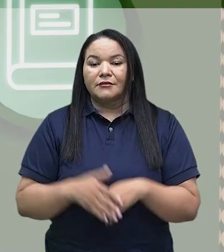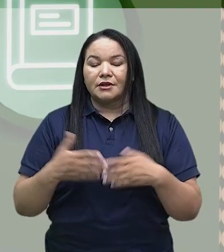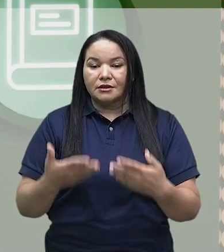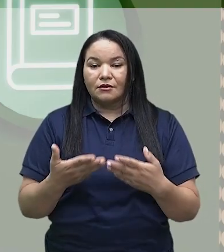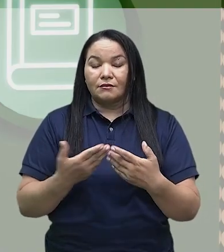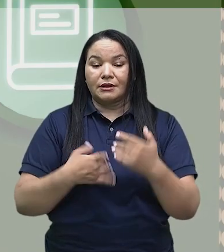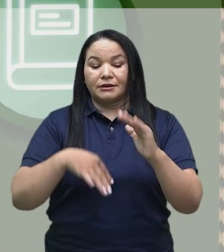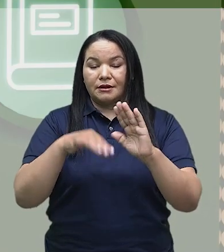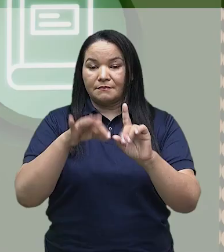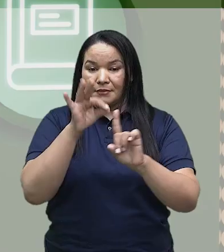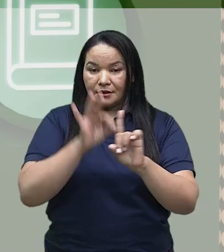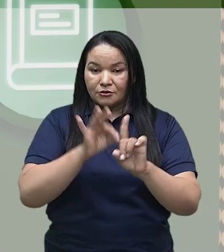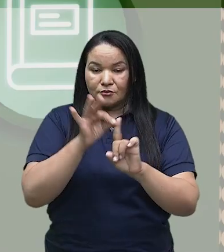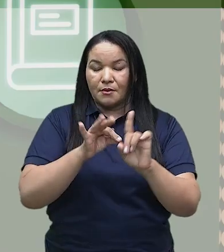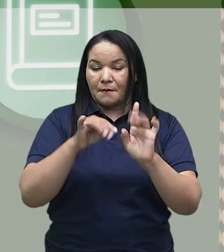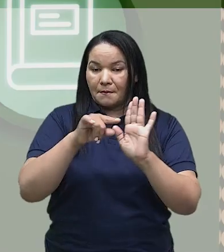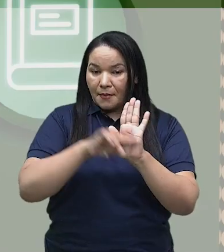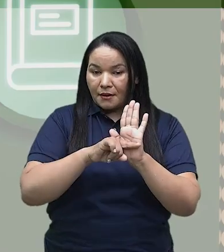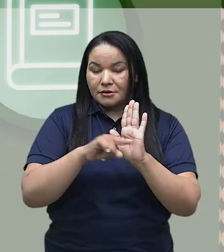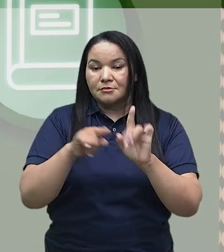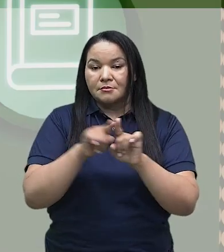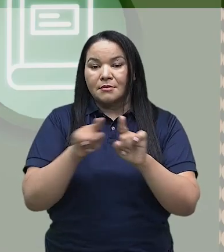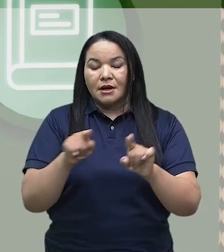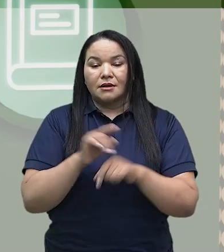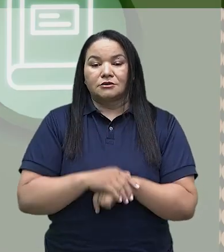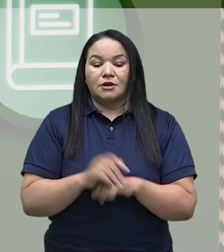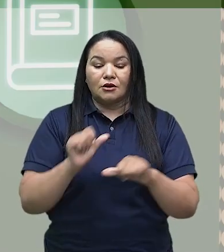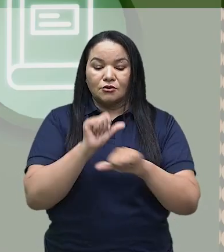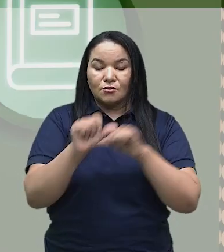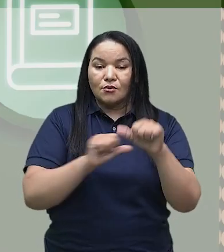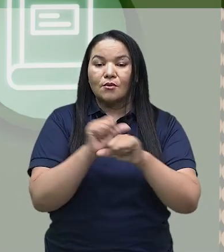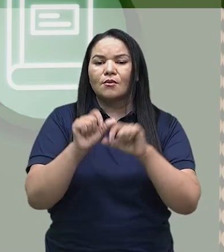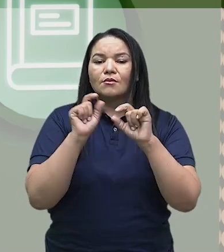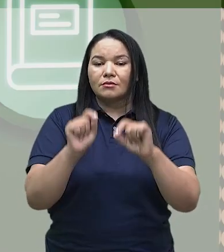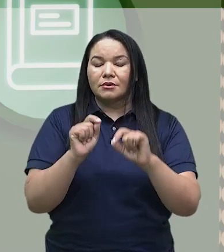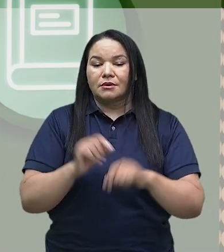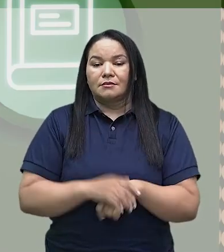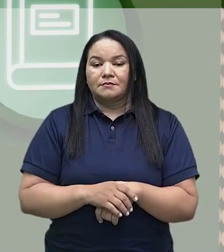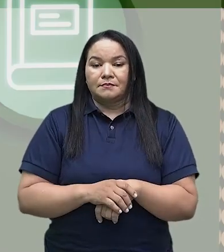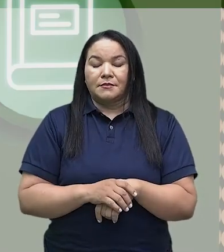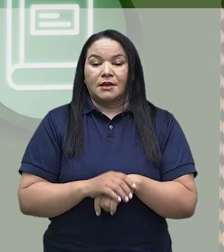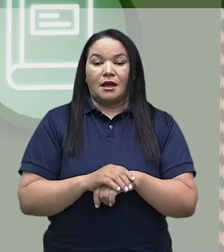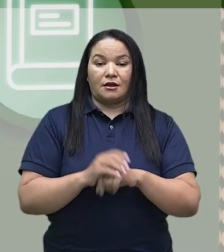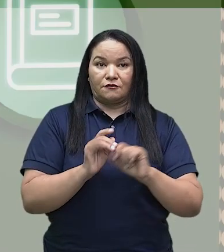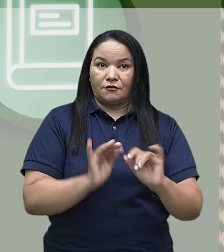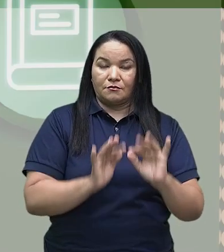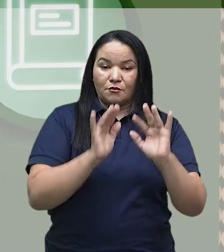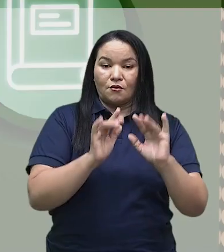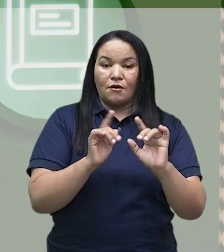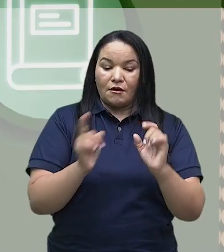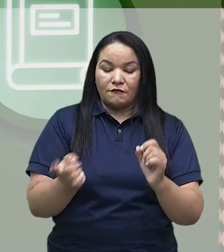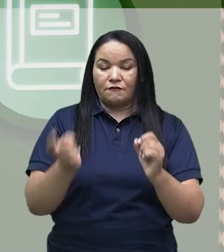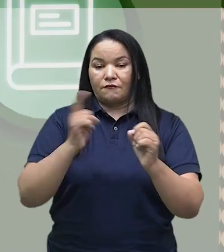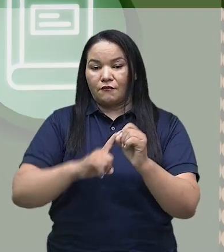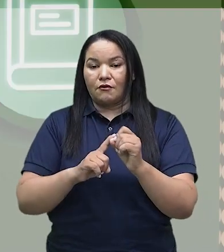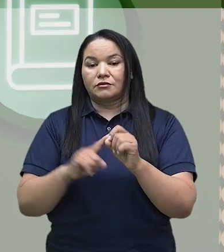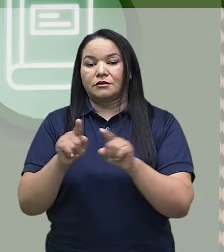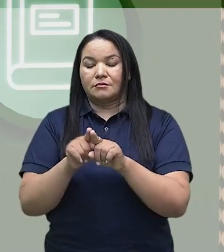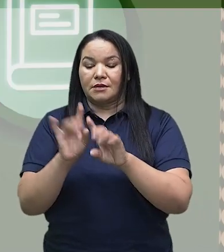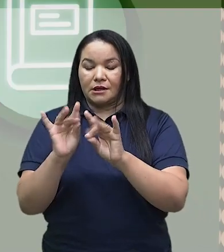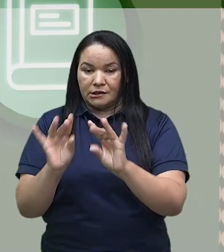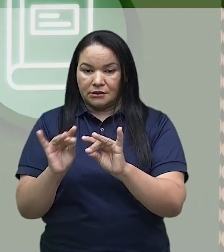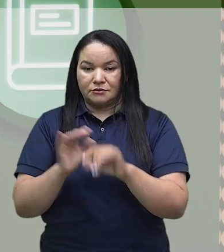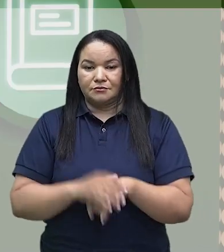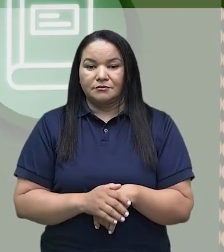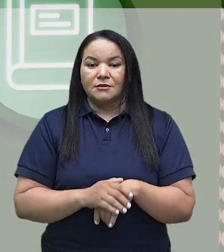mais baixa e, por isso, passa por uma condensação. Deixa de ser vapor e volta a ser o estado